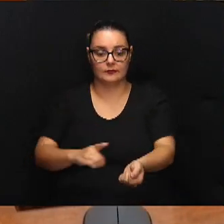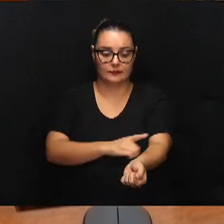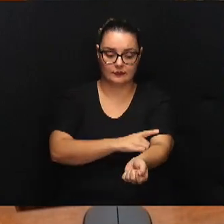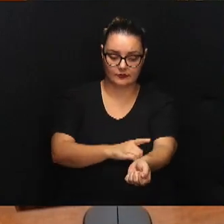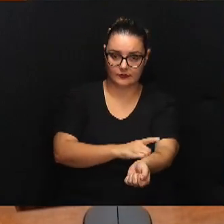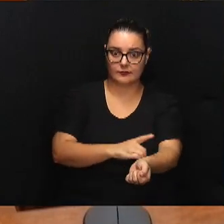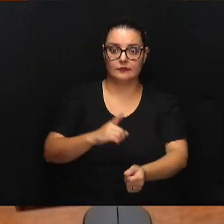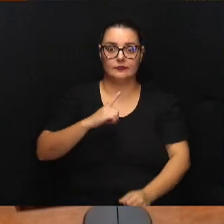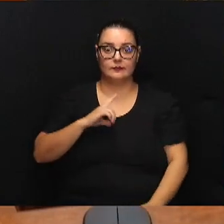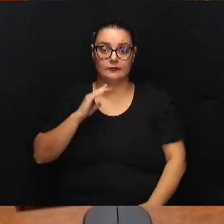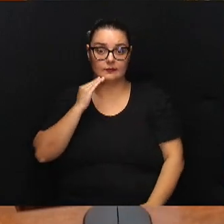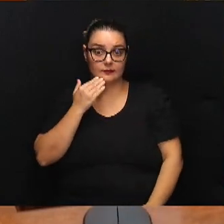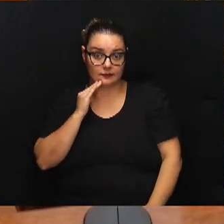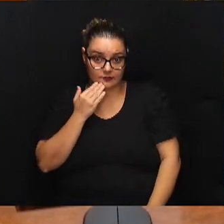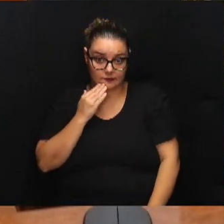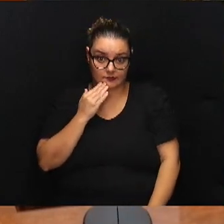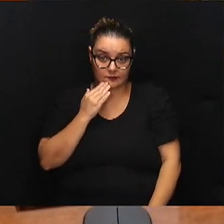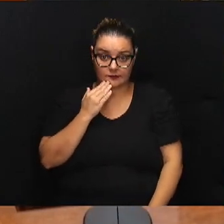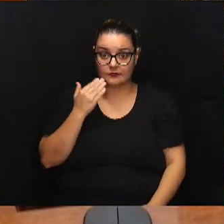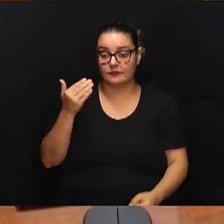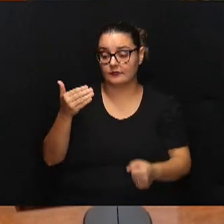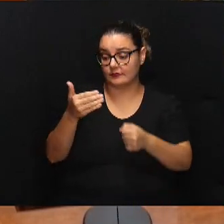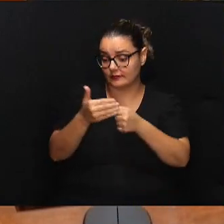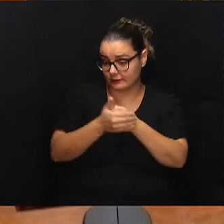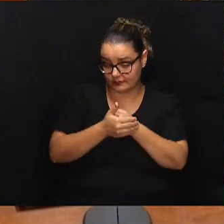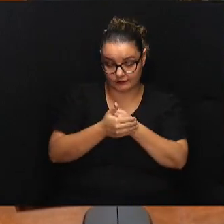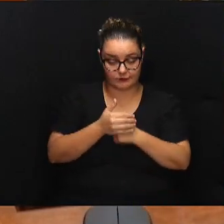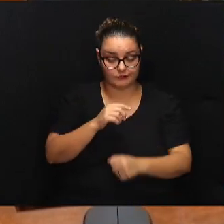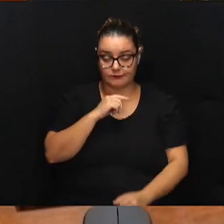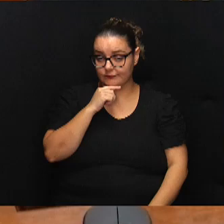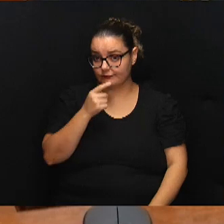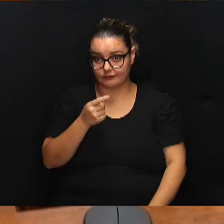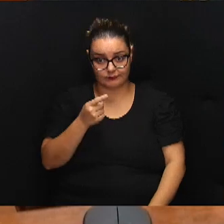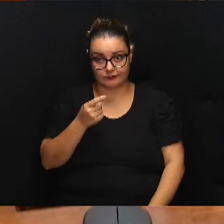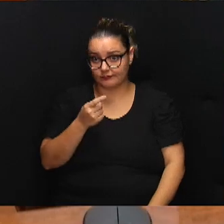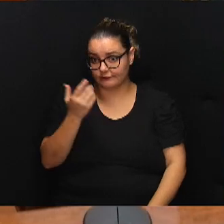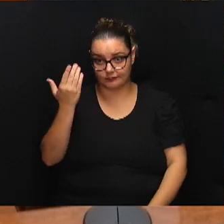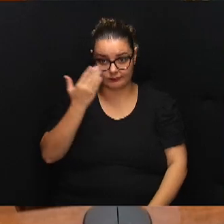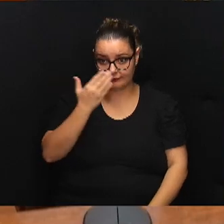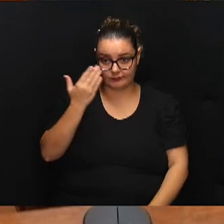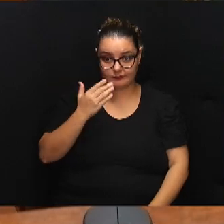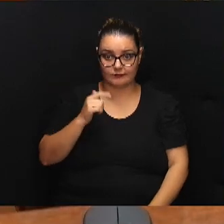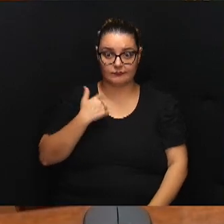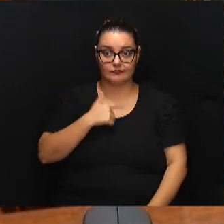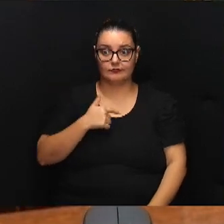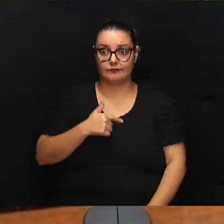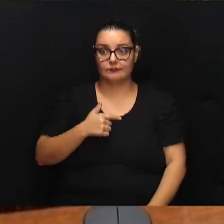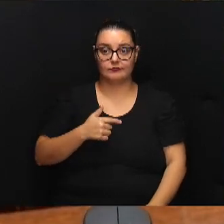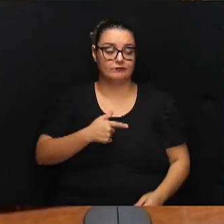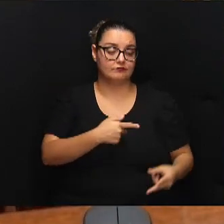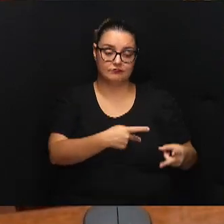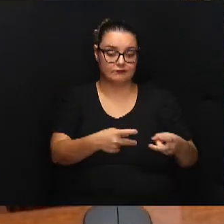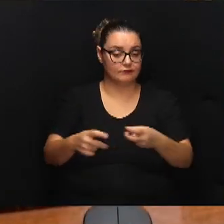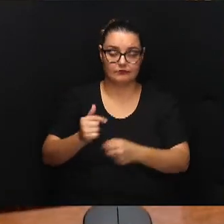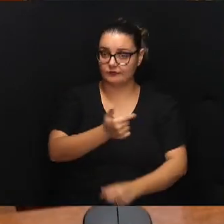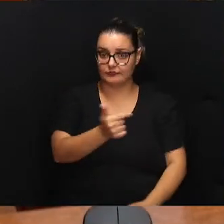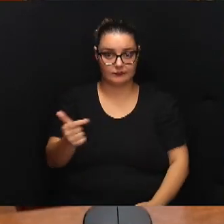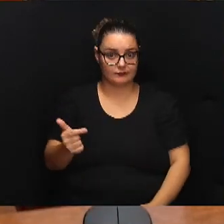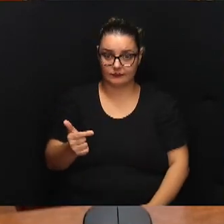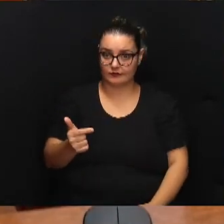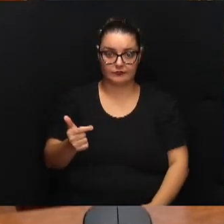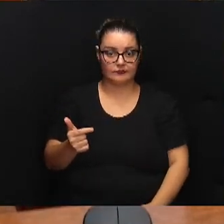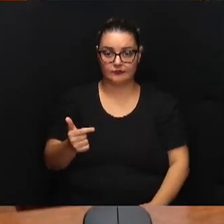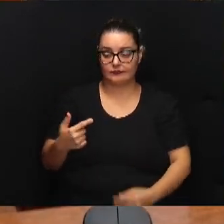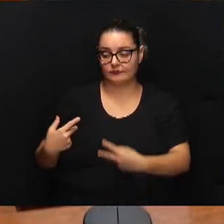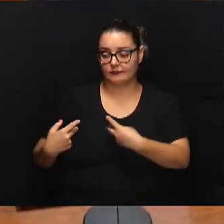Nós temos uma deficiência que é invisível. Então, nós somos invisibilizados pela sociedade e ter a possibilidade de